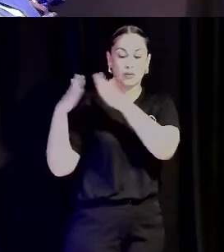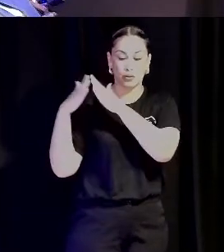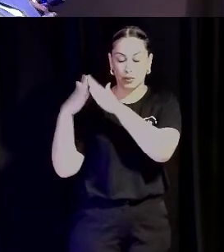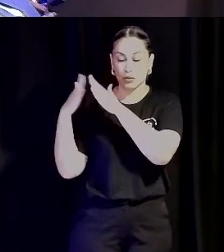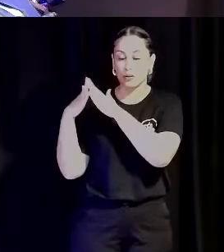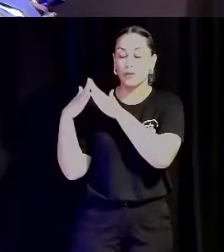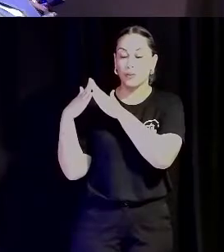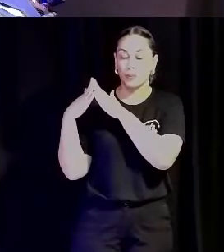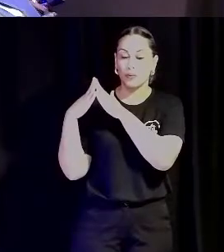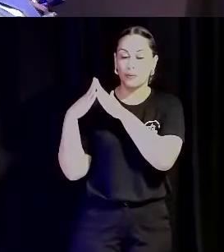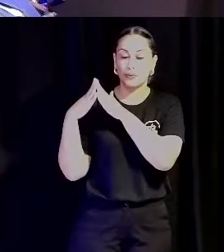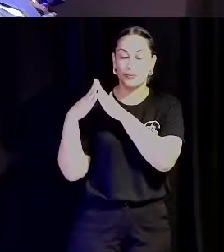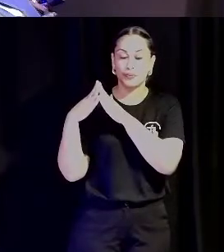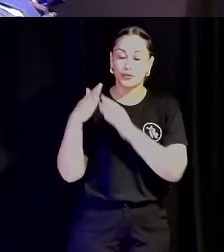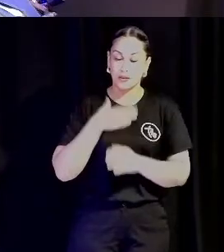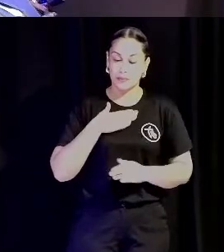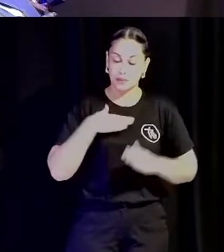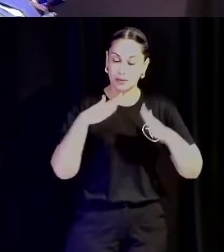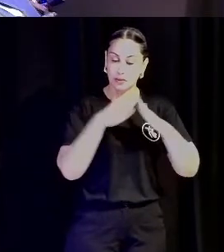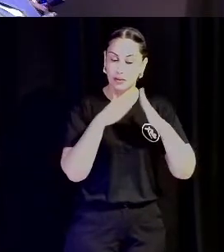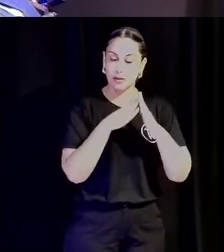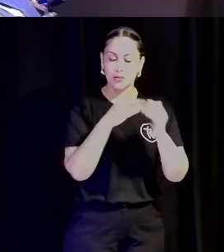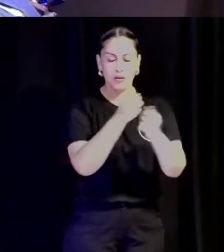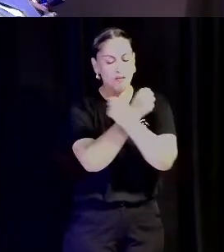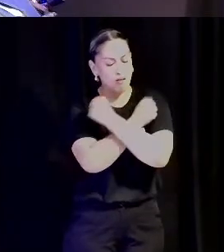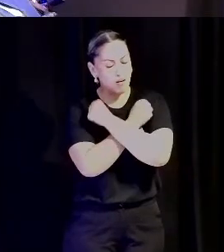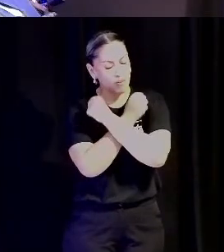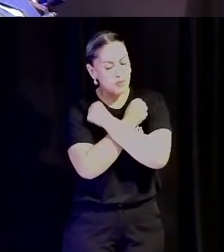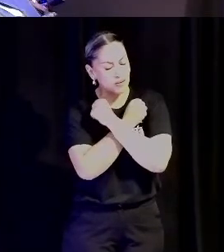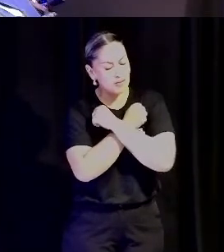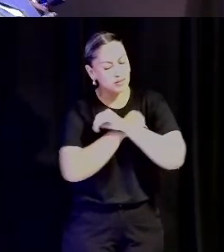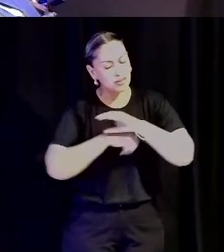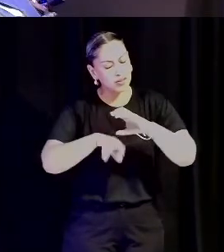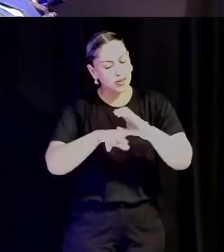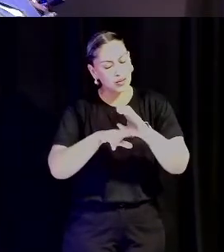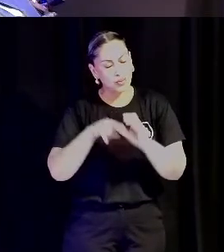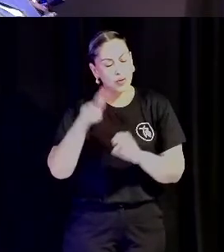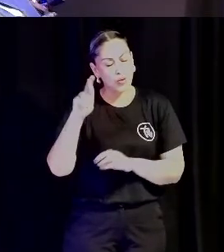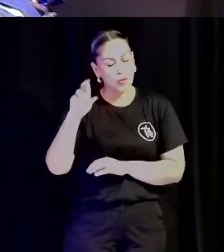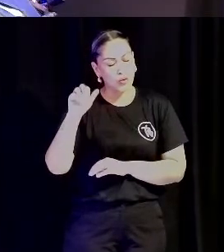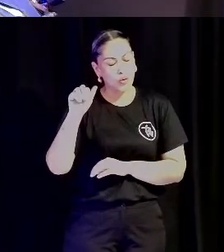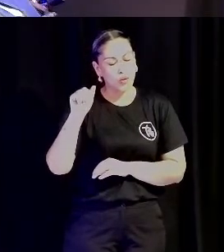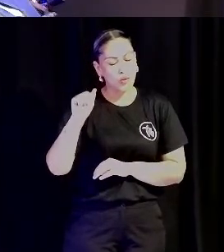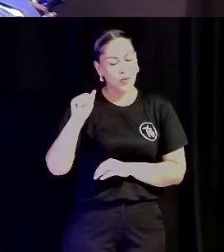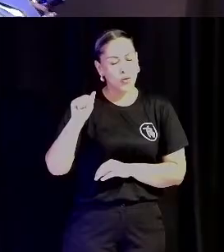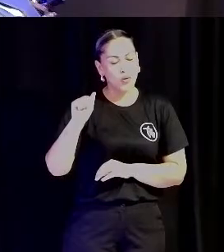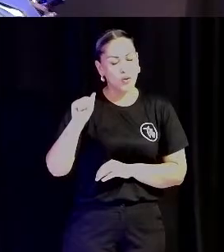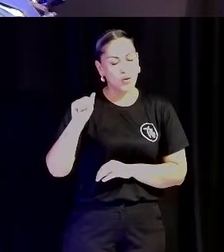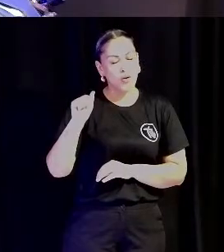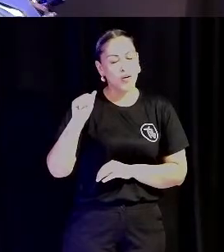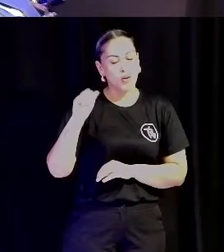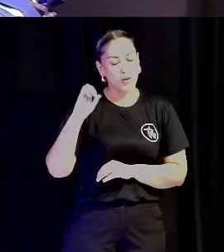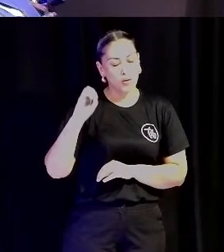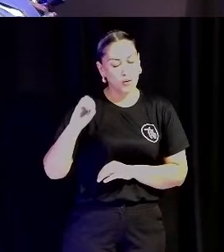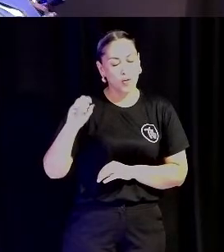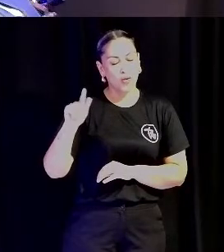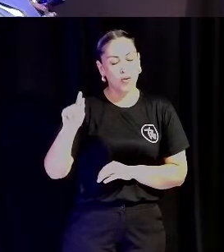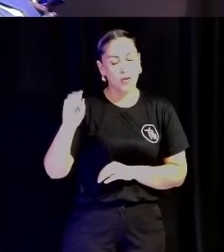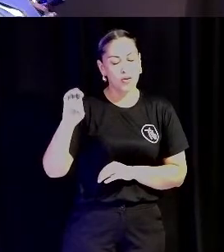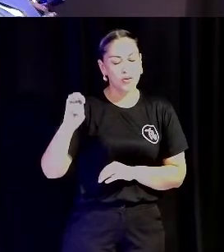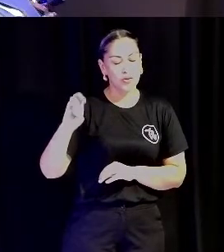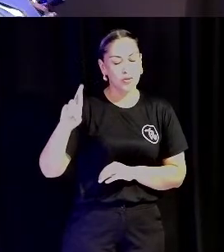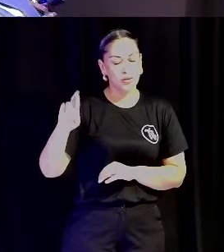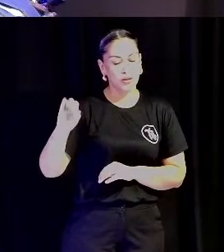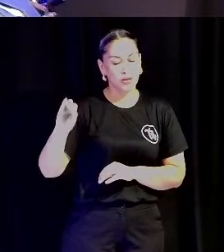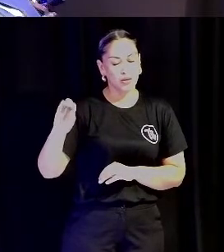na porta da minha casa, eu abracei o Rogério e falei: muito obrigado. Muito obrigado pelo que você